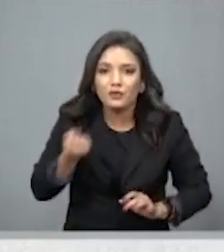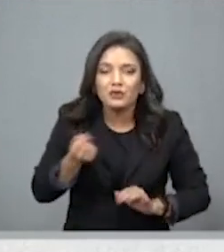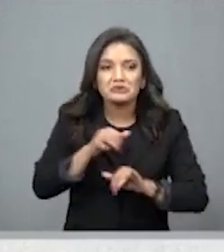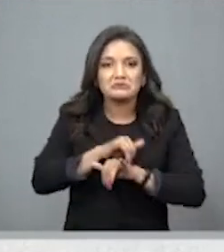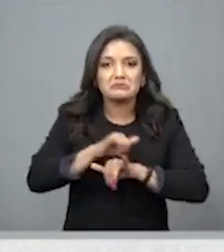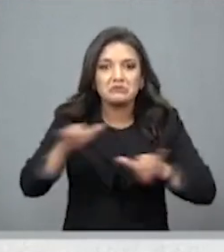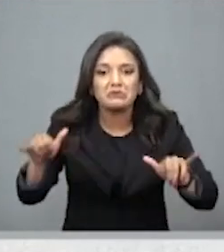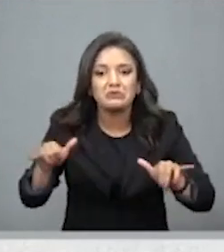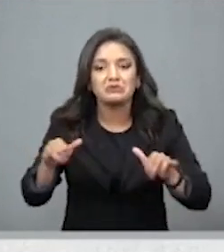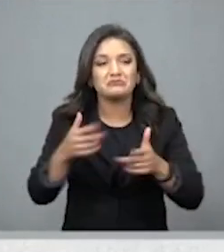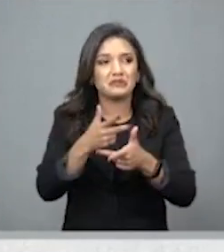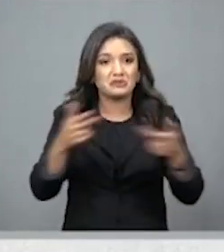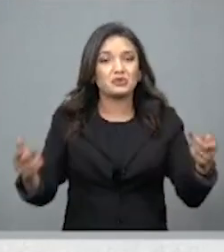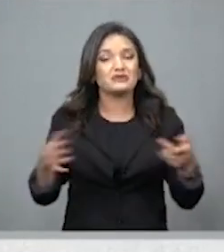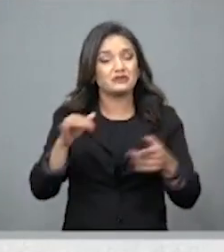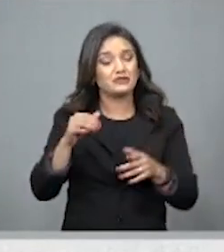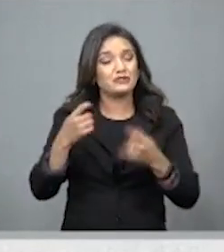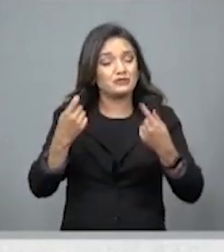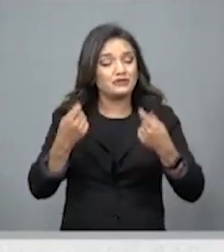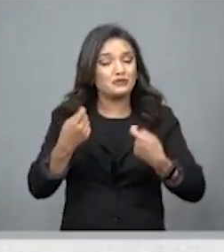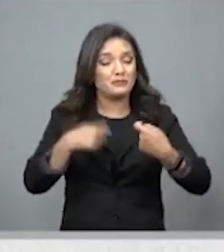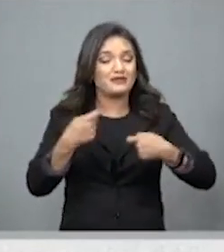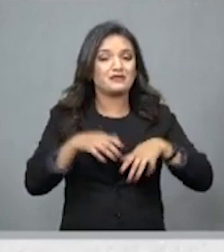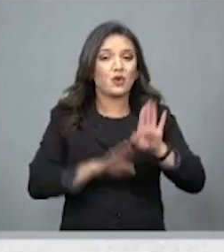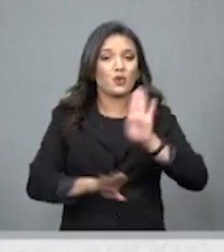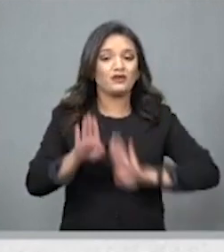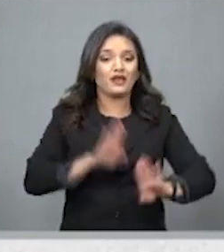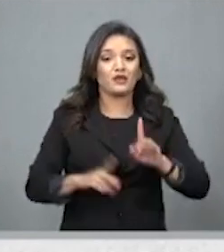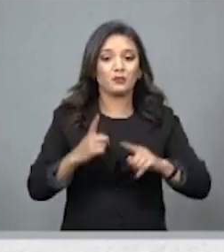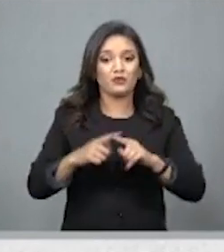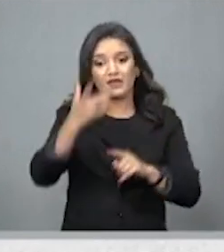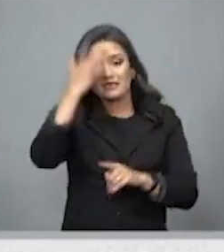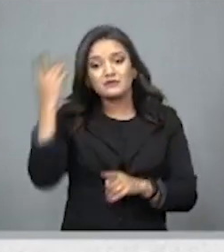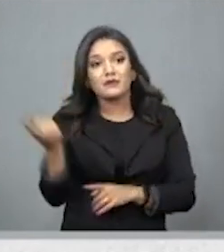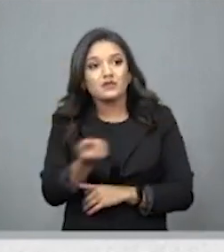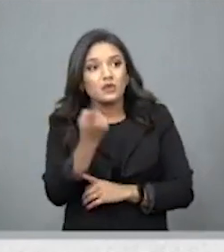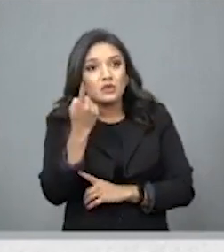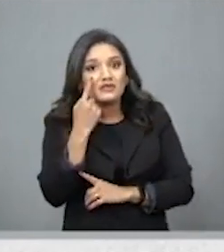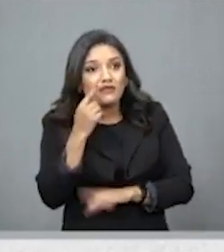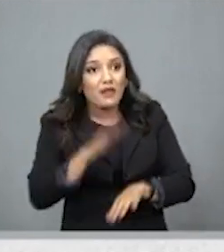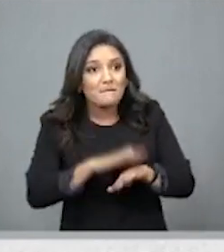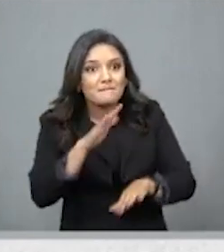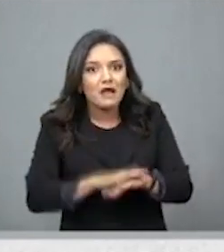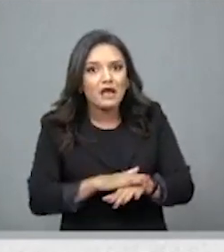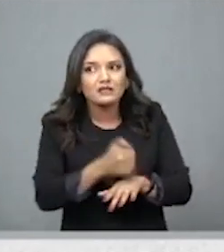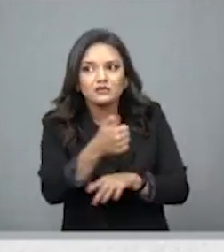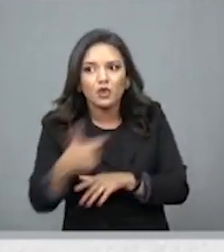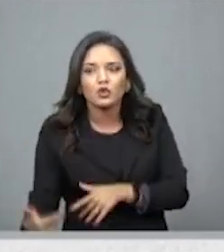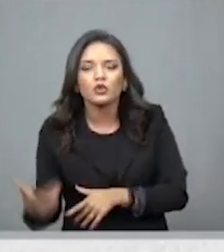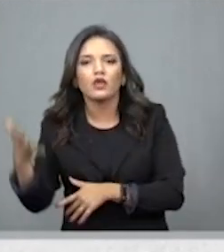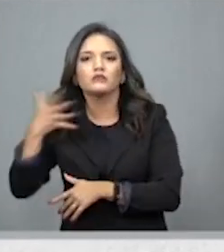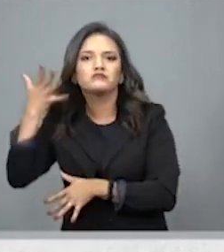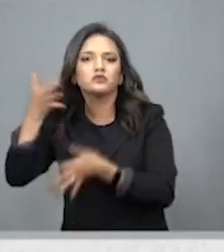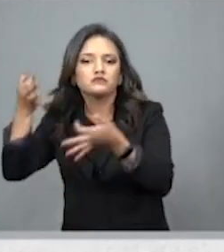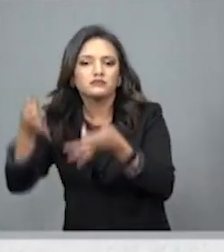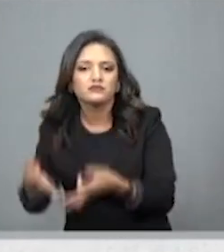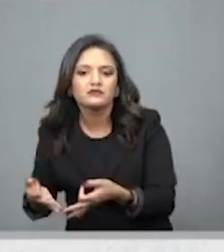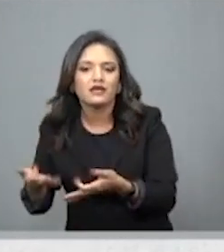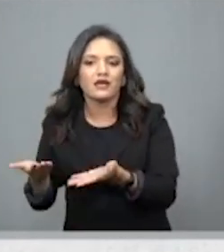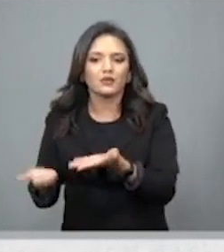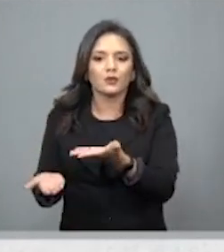obtém muito mais engajamento do que o curso equilibrado o discurso